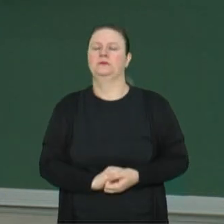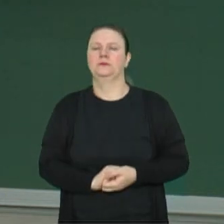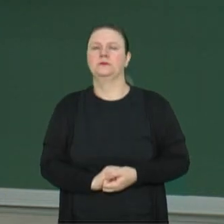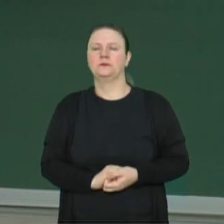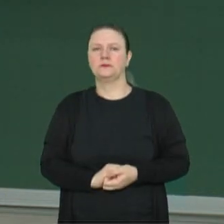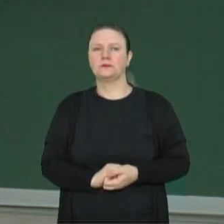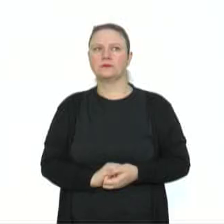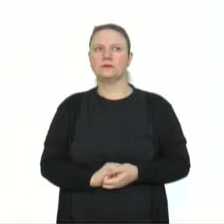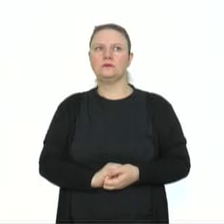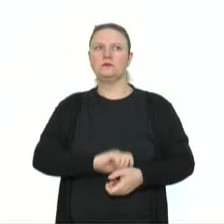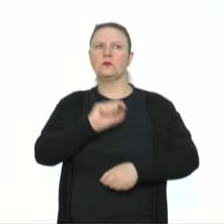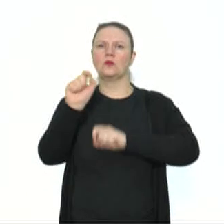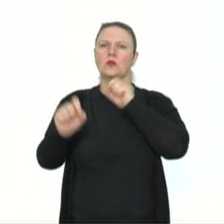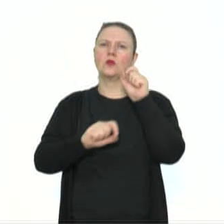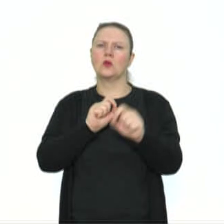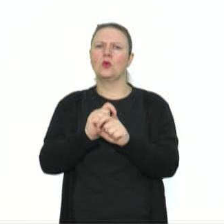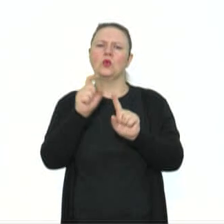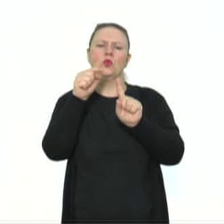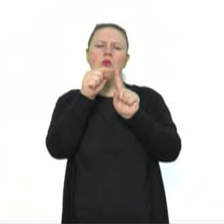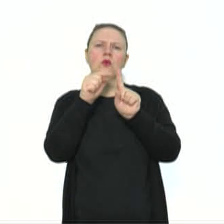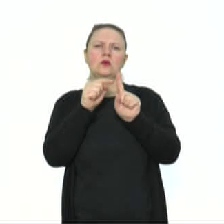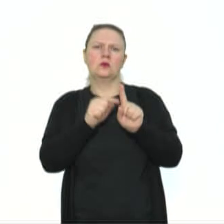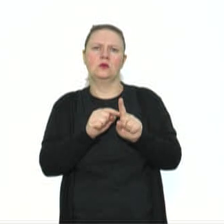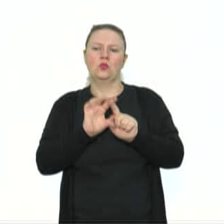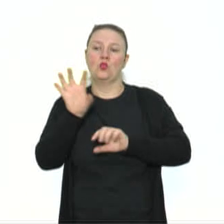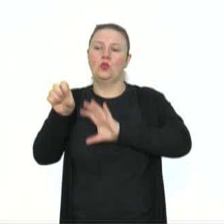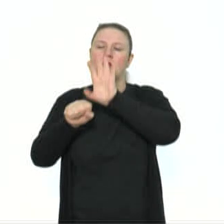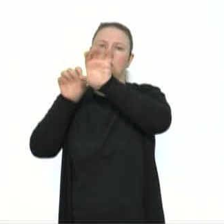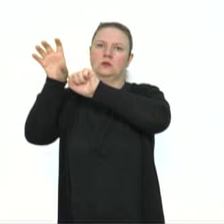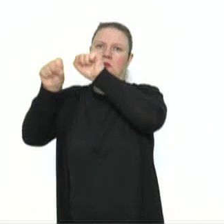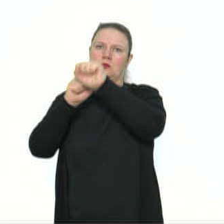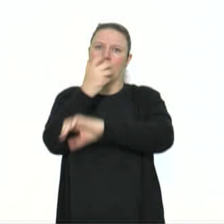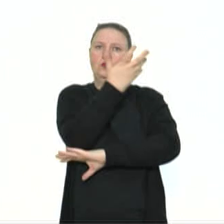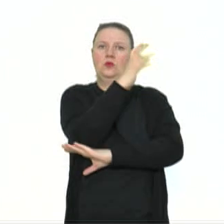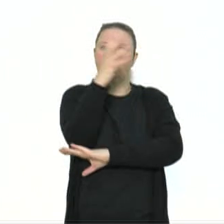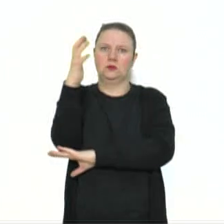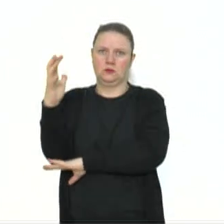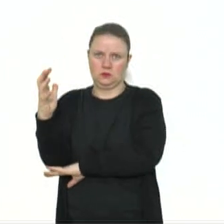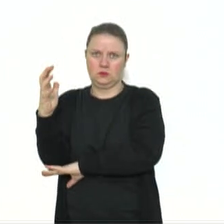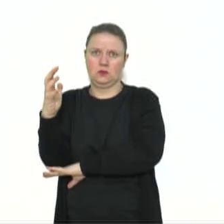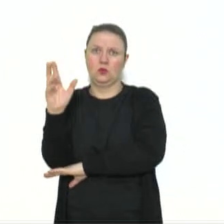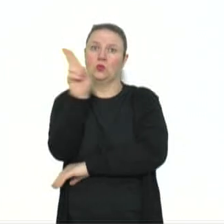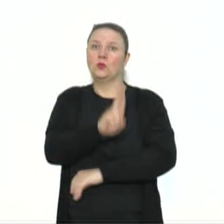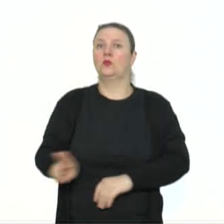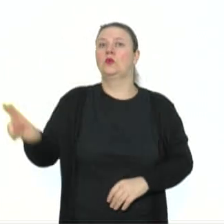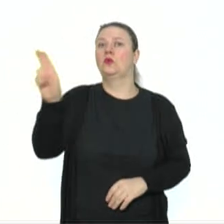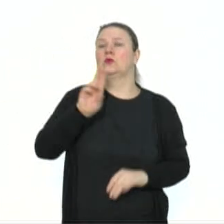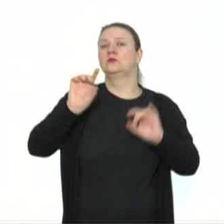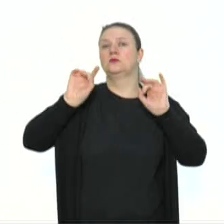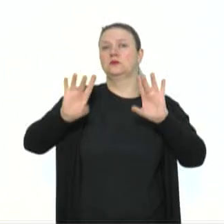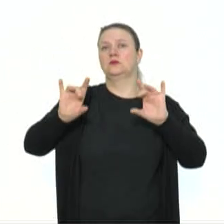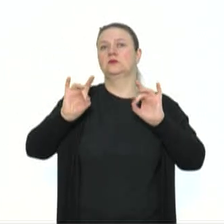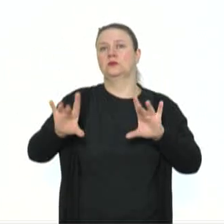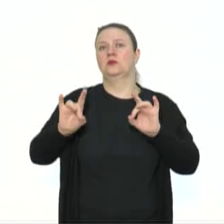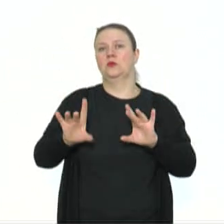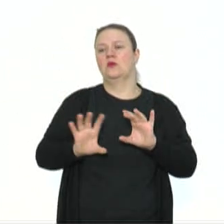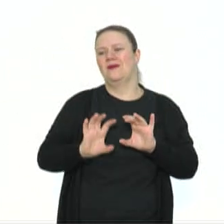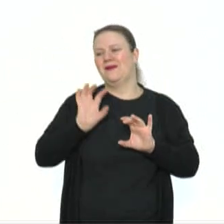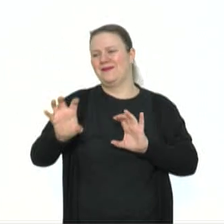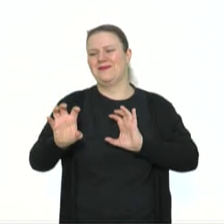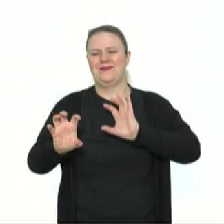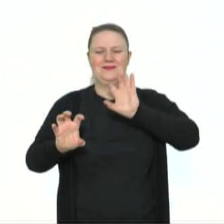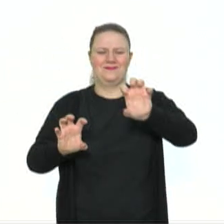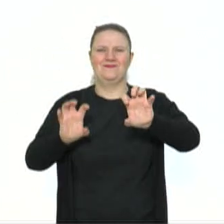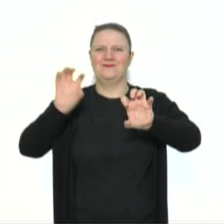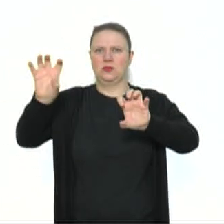resposta correta. Quais das modalidades de escalada ao ar livre que utiliza apenas das reentrâncias das rochas